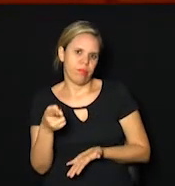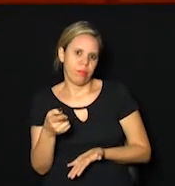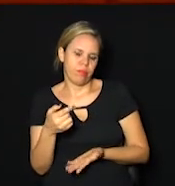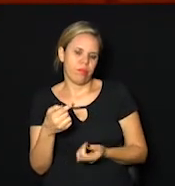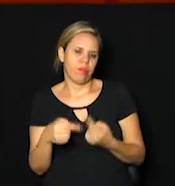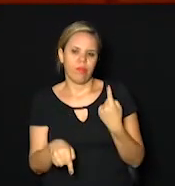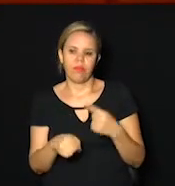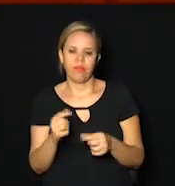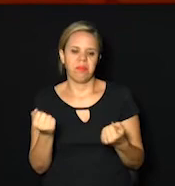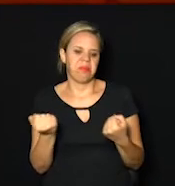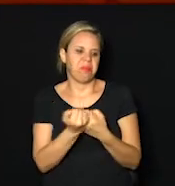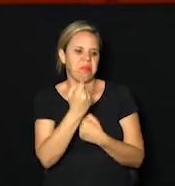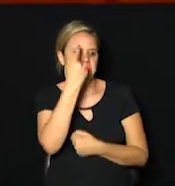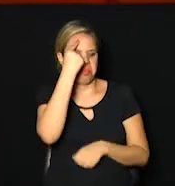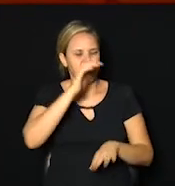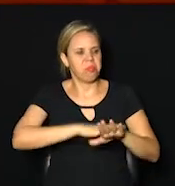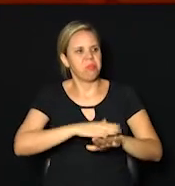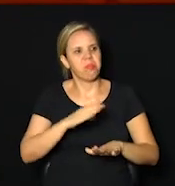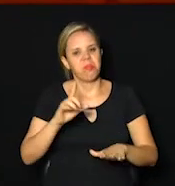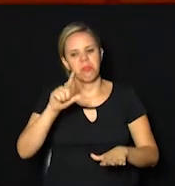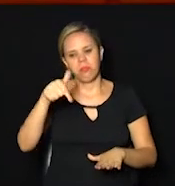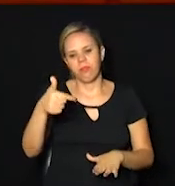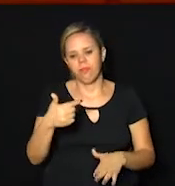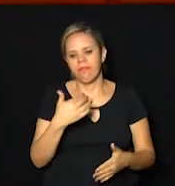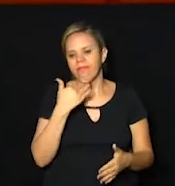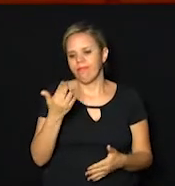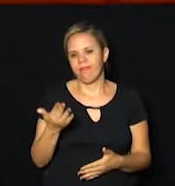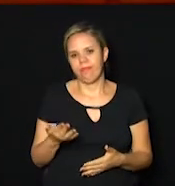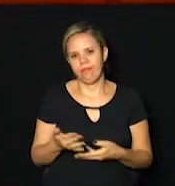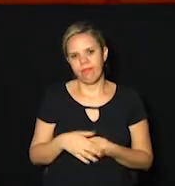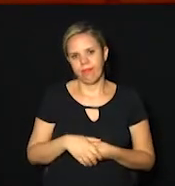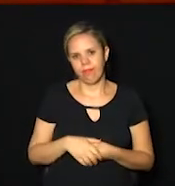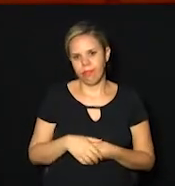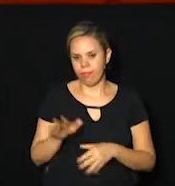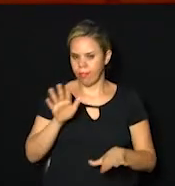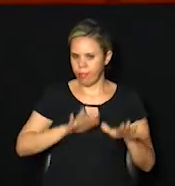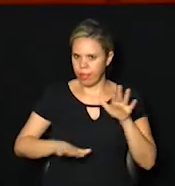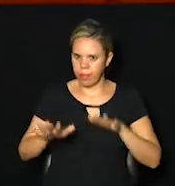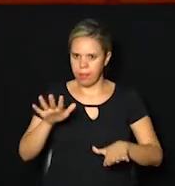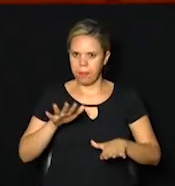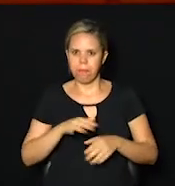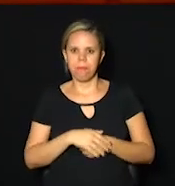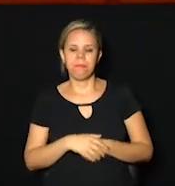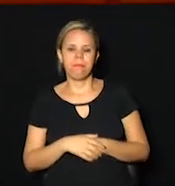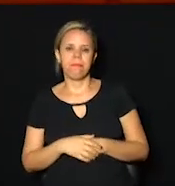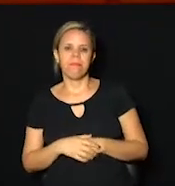apoiando tanto uma ideia que quebra a cara daqui a pouco, tá? Tomem muito cuidado com isso.